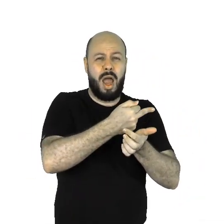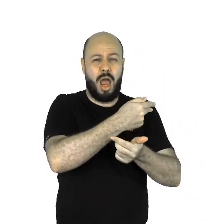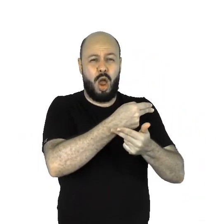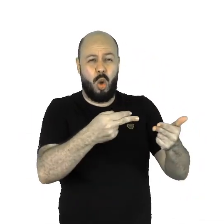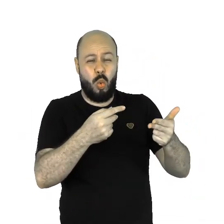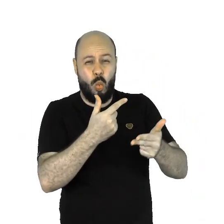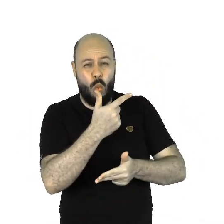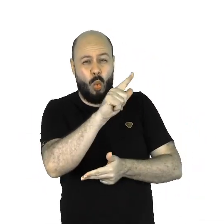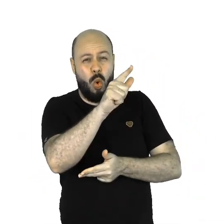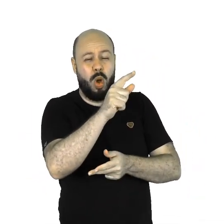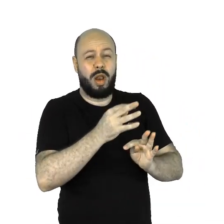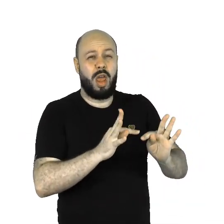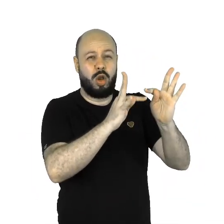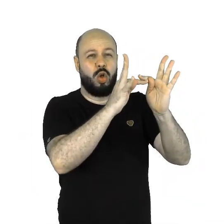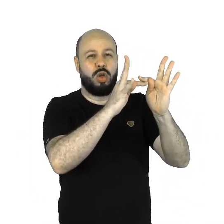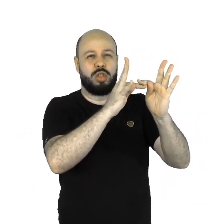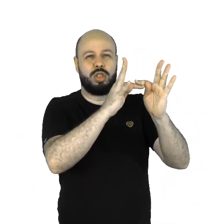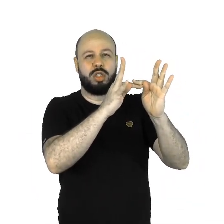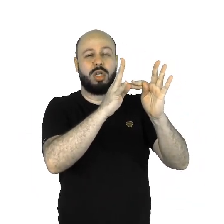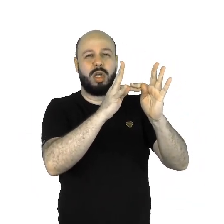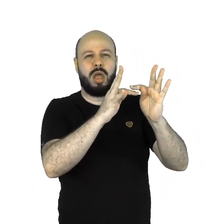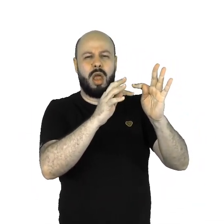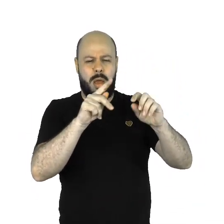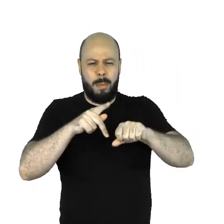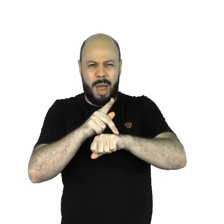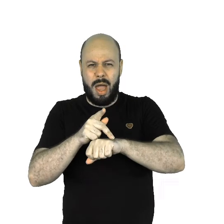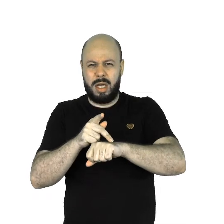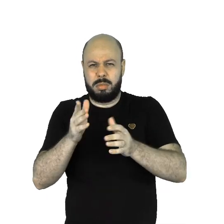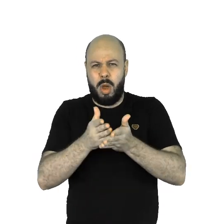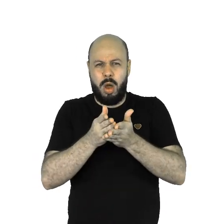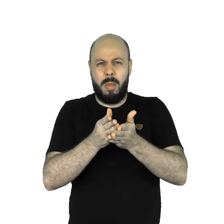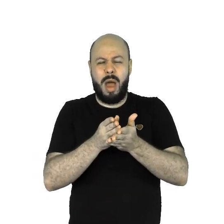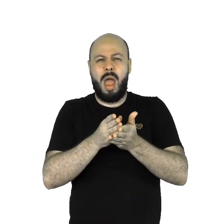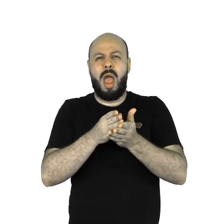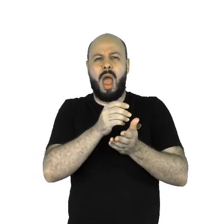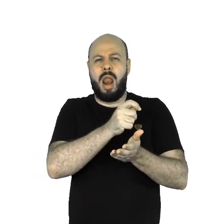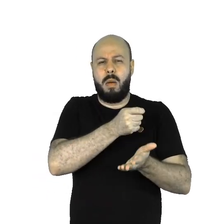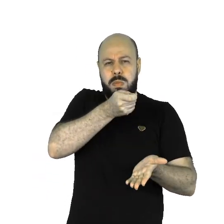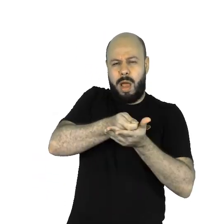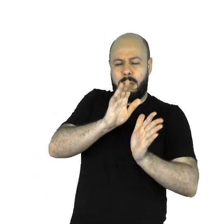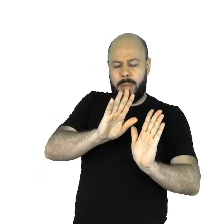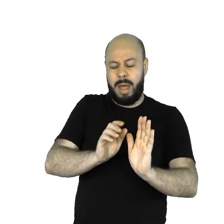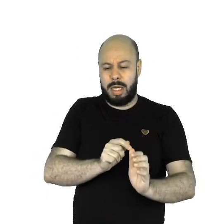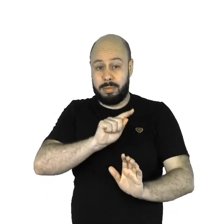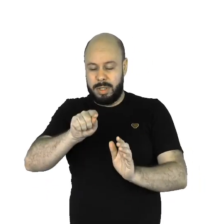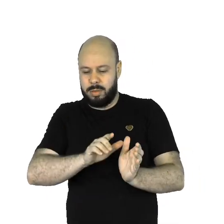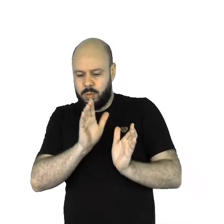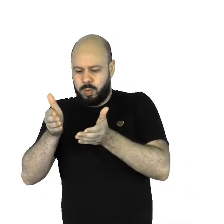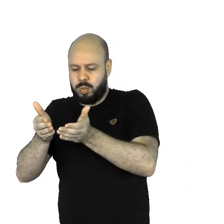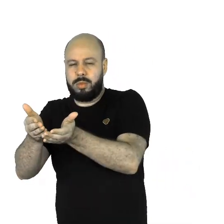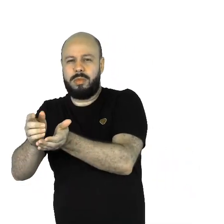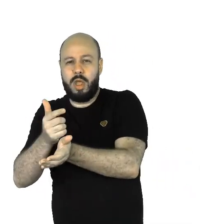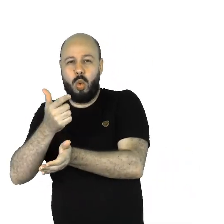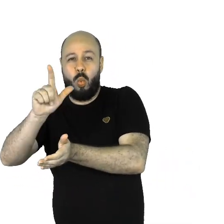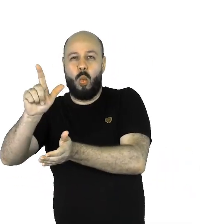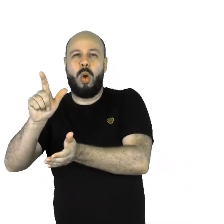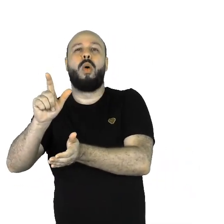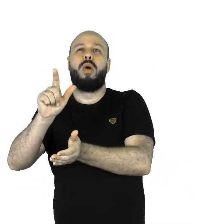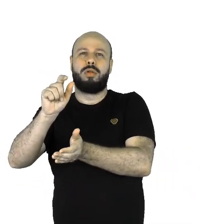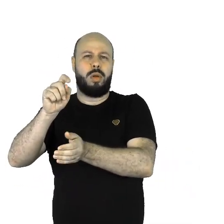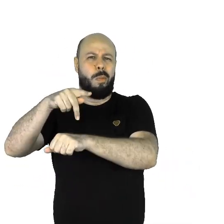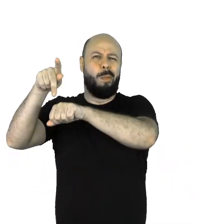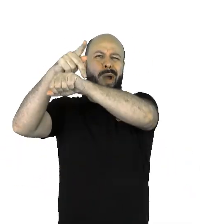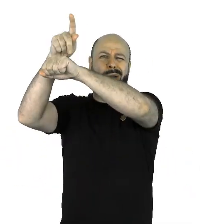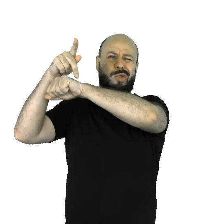menos desenvolvidos e no outro barquinho nós temos os outros países e outras regiões, China, Estados Unidos, Rússia,